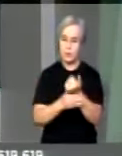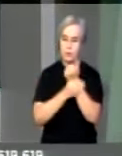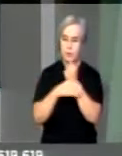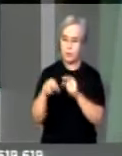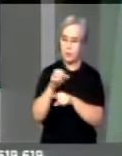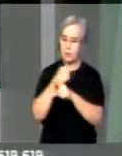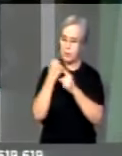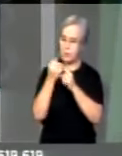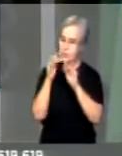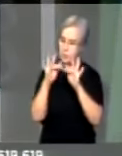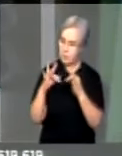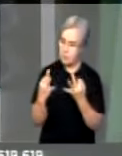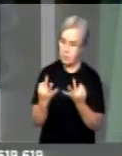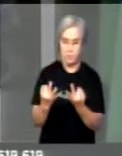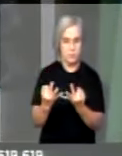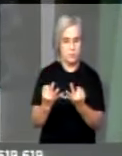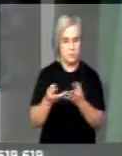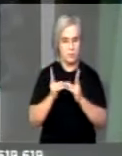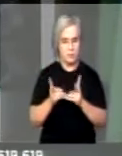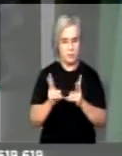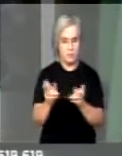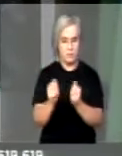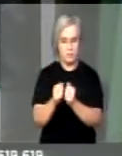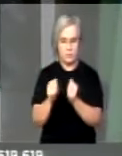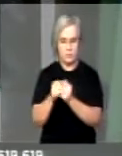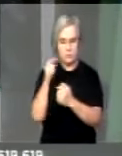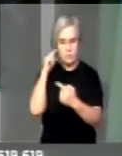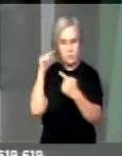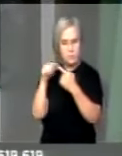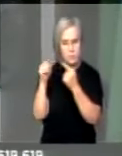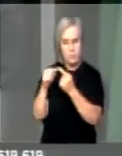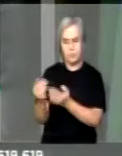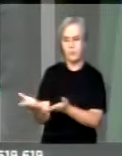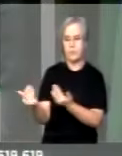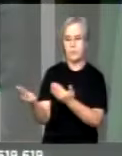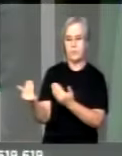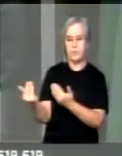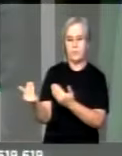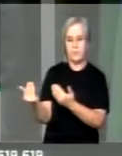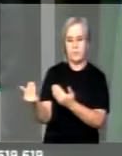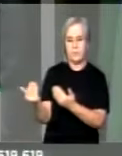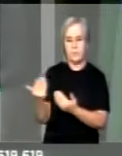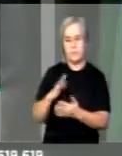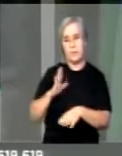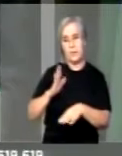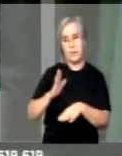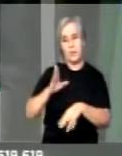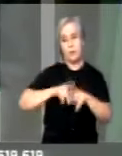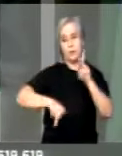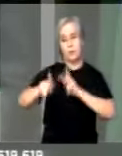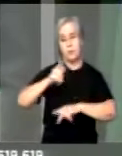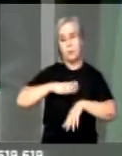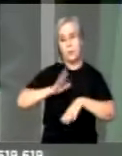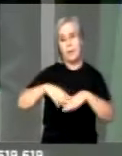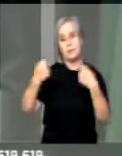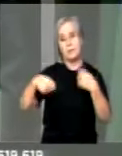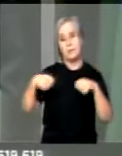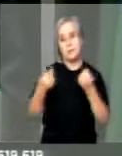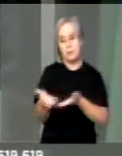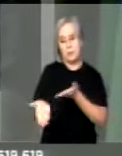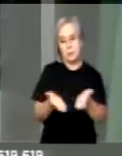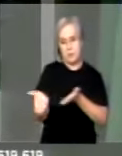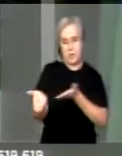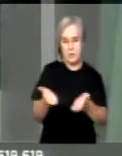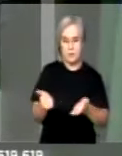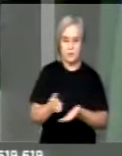Social, que são as comissões muito pertinentes e que a população tem mais demandas, não é, para ser atendidas nessas